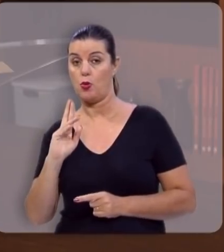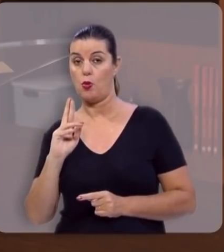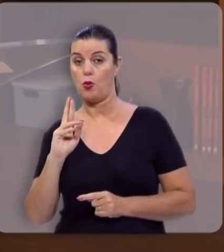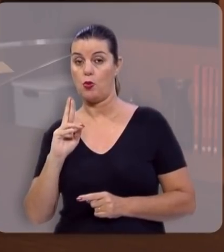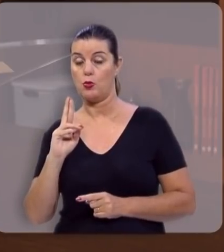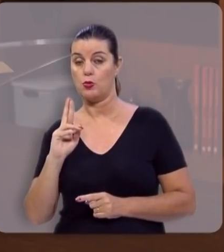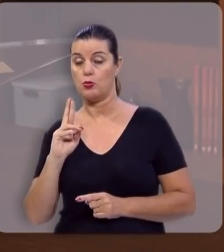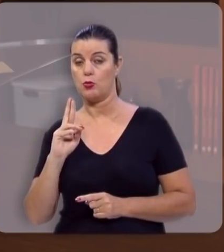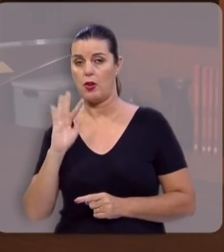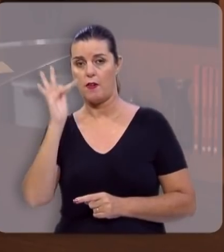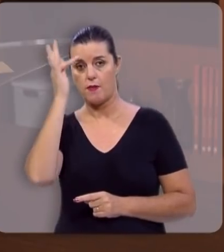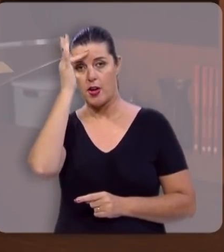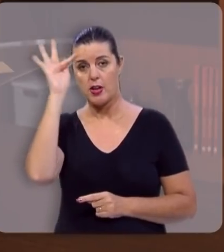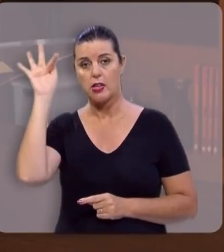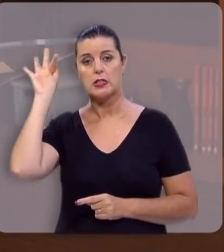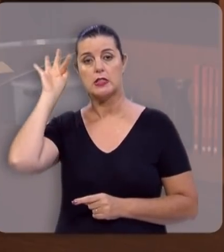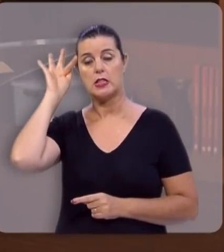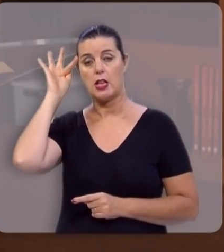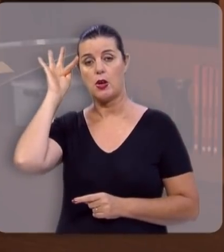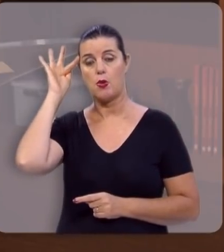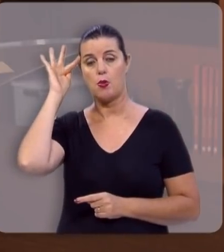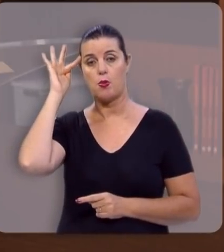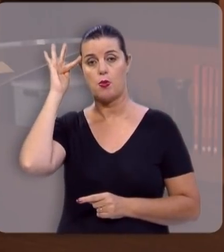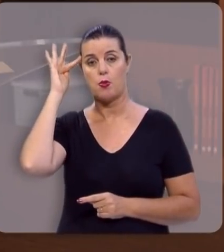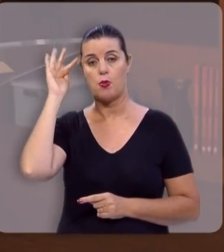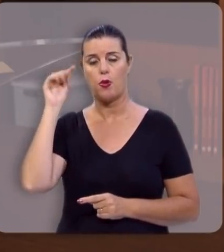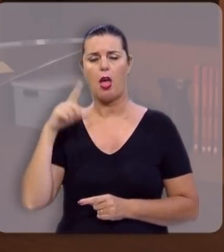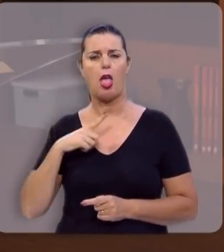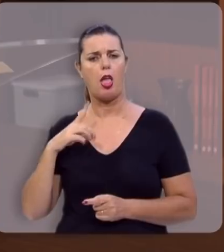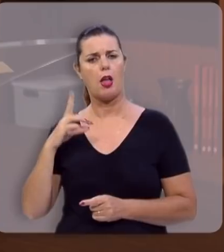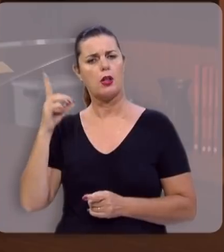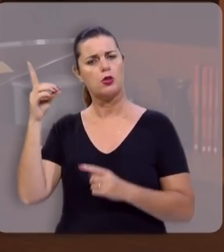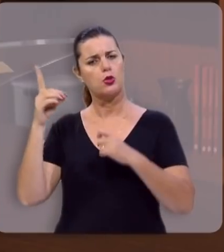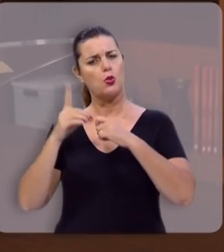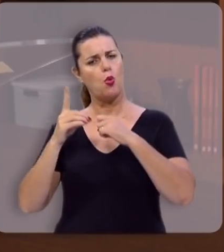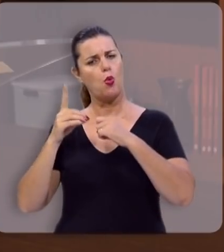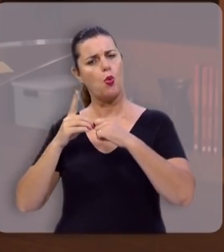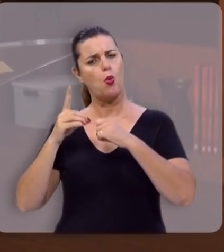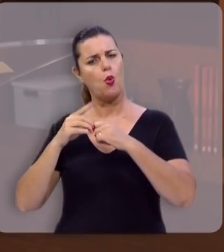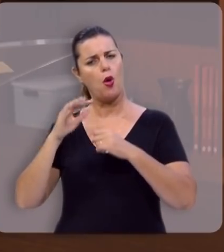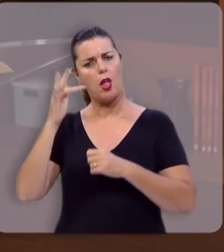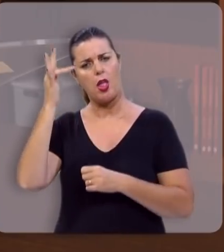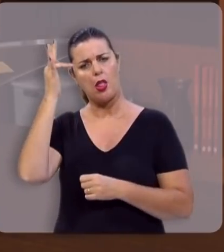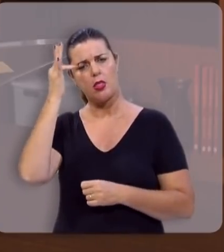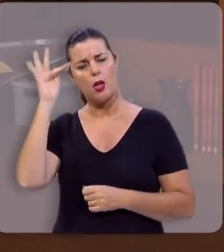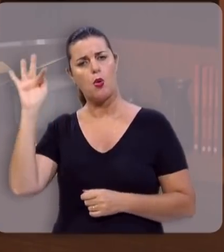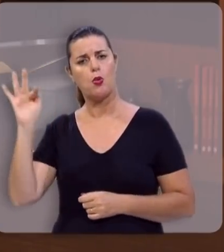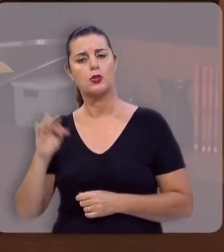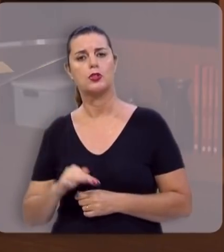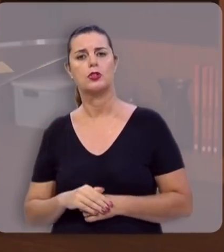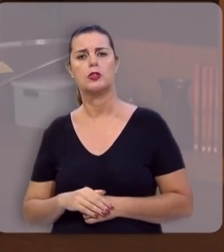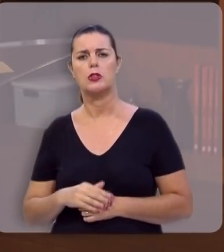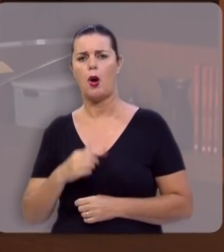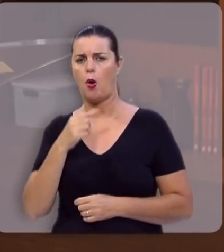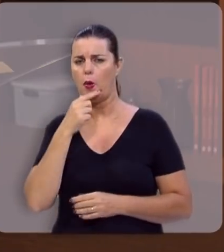fariseu, ele era um doutor em teologia, um membro do Sinédrio.